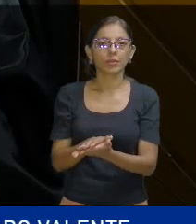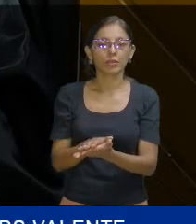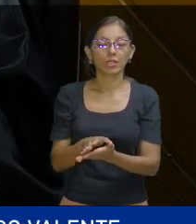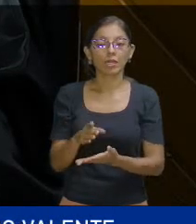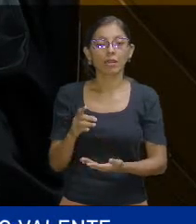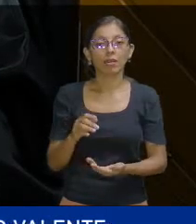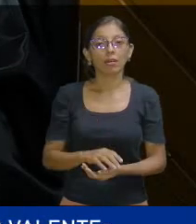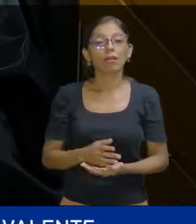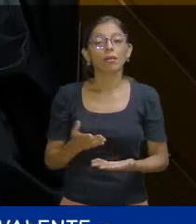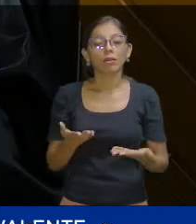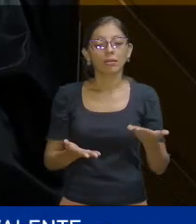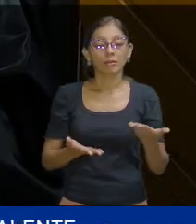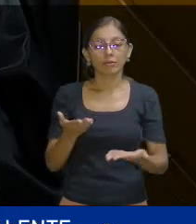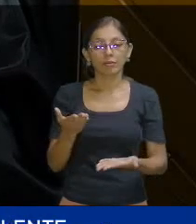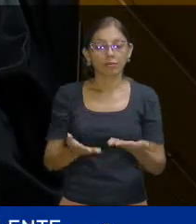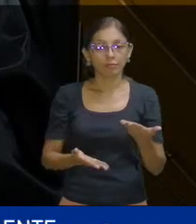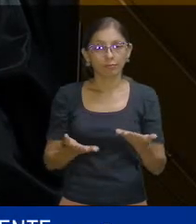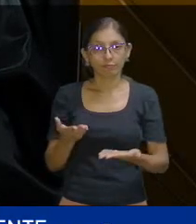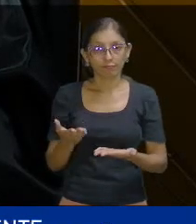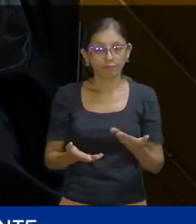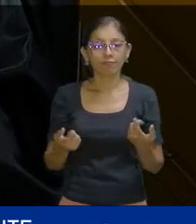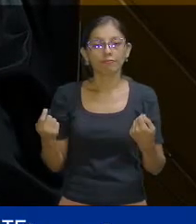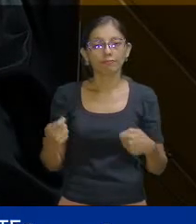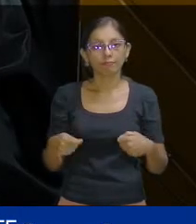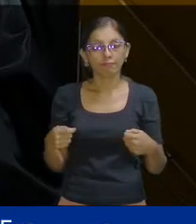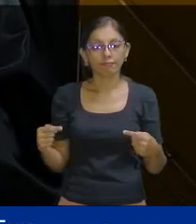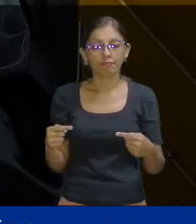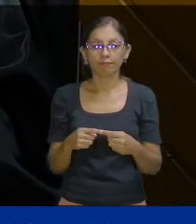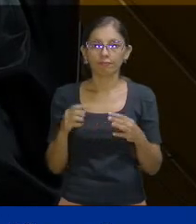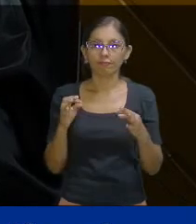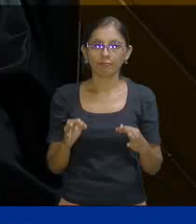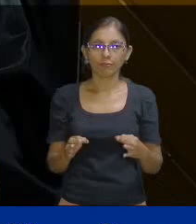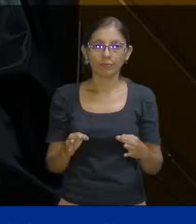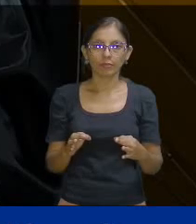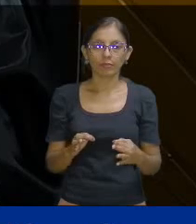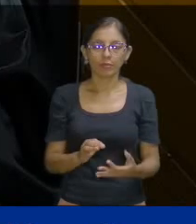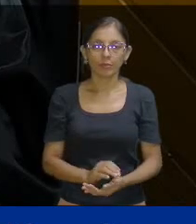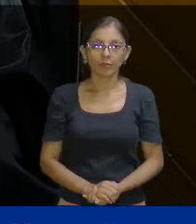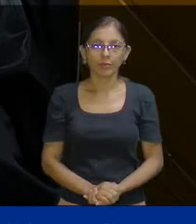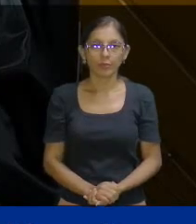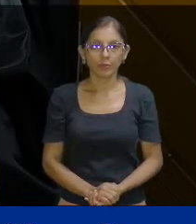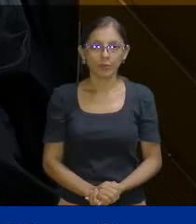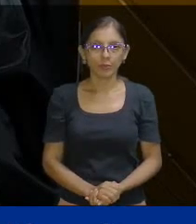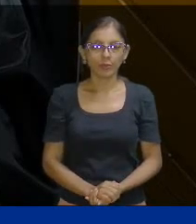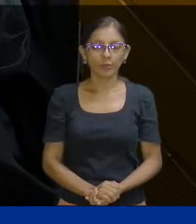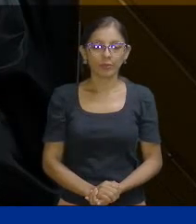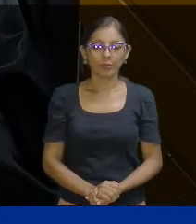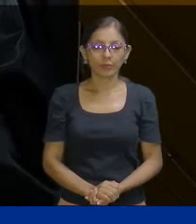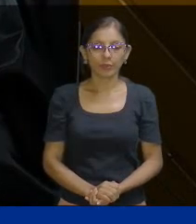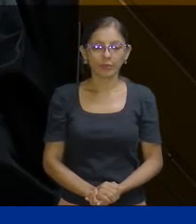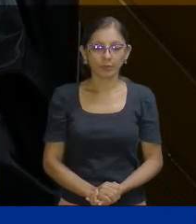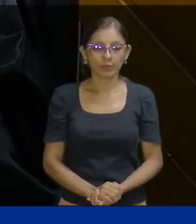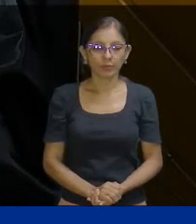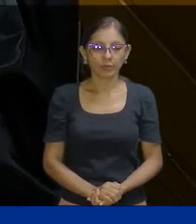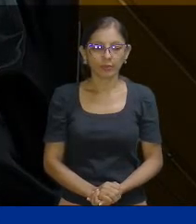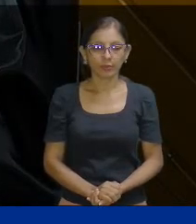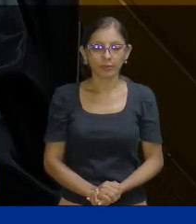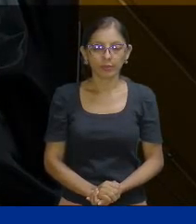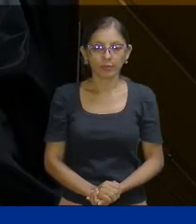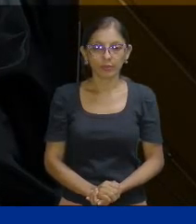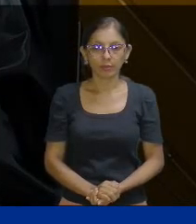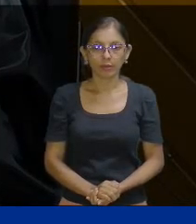com observâncias aos princípios da proporcionalidade e da razoabilidade, considerando-se